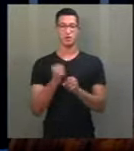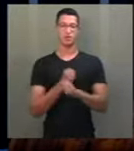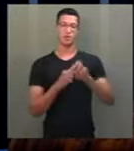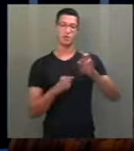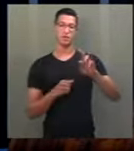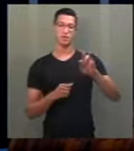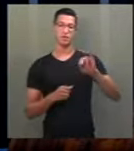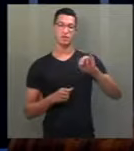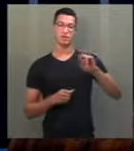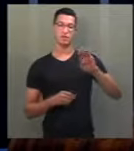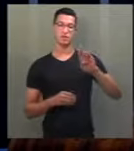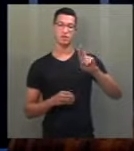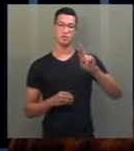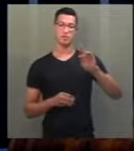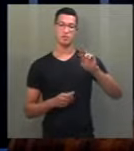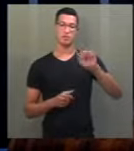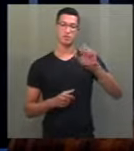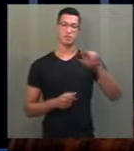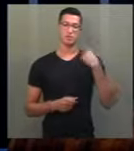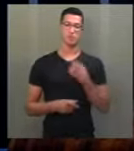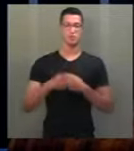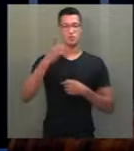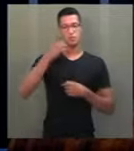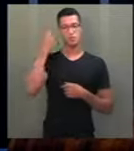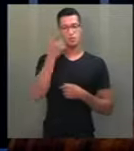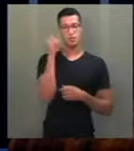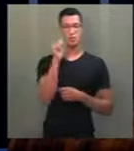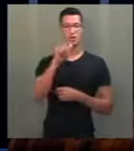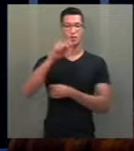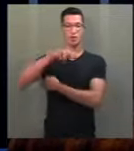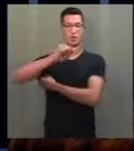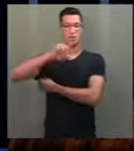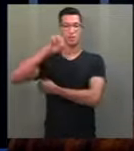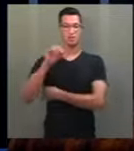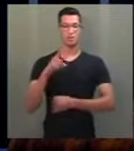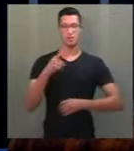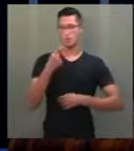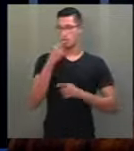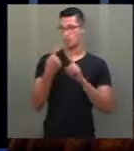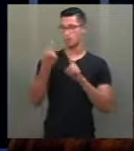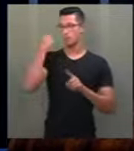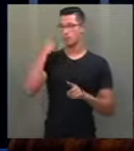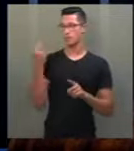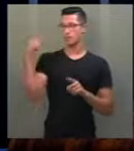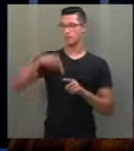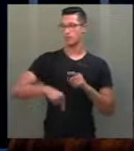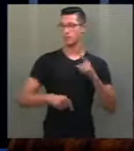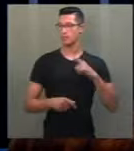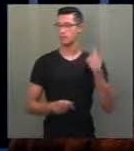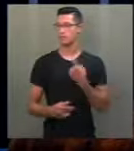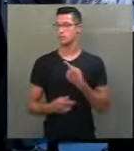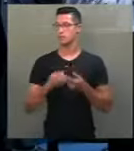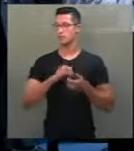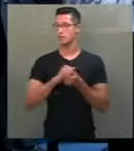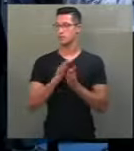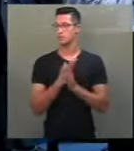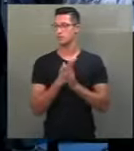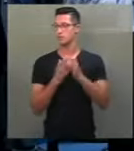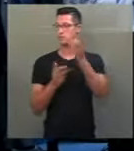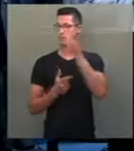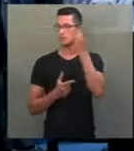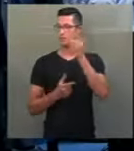Tributária, relatada pelo nobre deputado Aguinaldo Ribeiro, que estava aqui há pouco, minhas saudações,